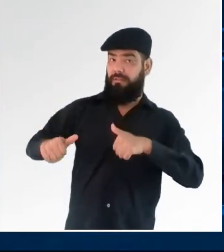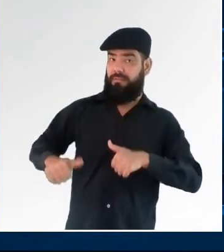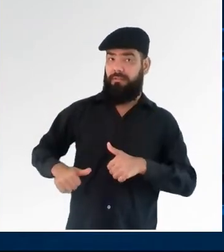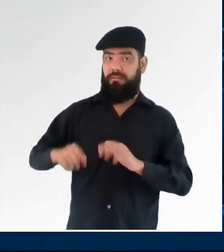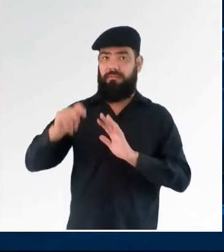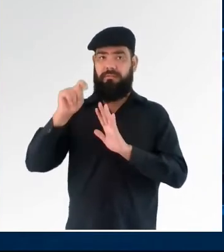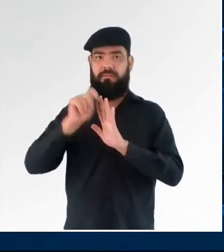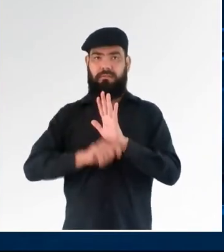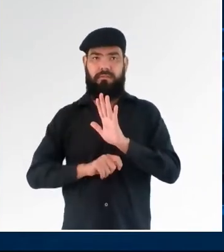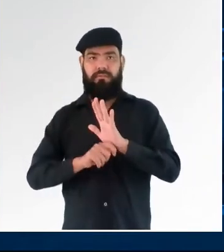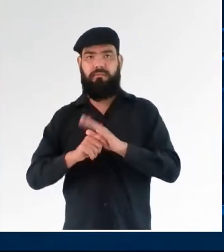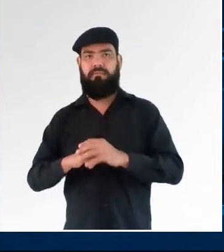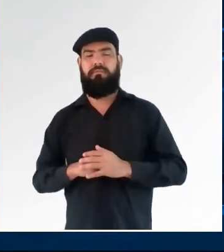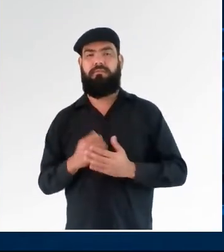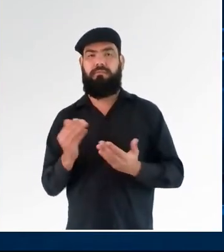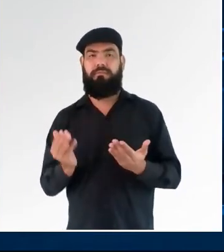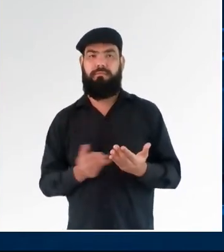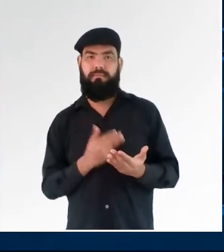desse filme.